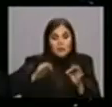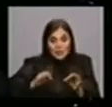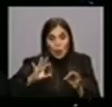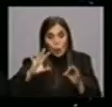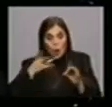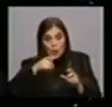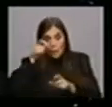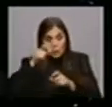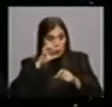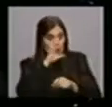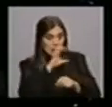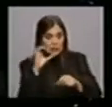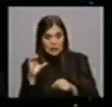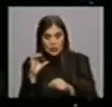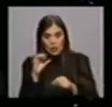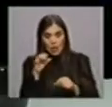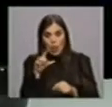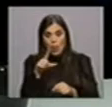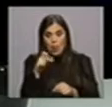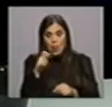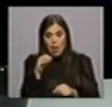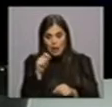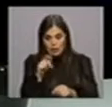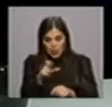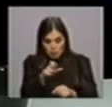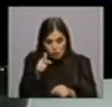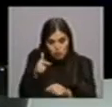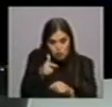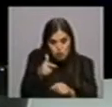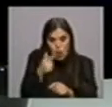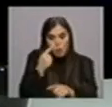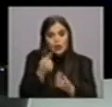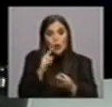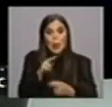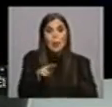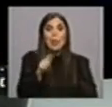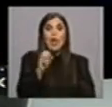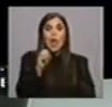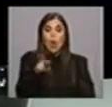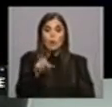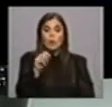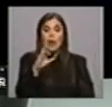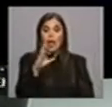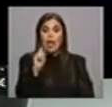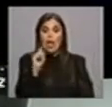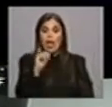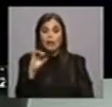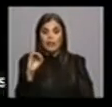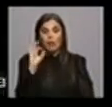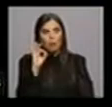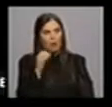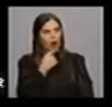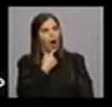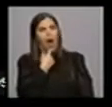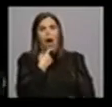os cientistas atiraram o laser para esses minerais, o que é que saiu de lá? Néon e hélio. E foi a loucura